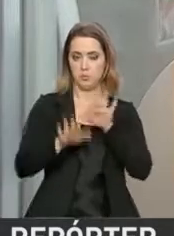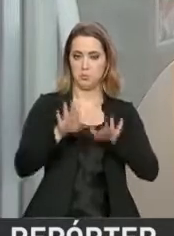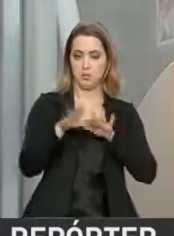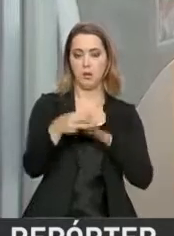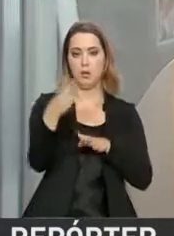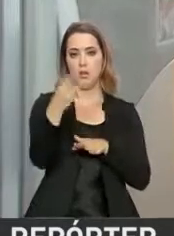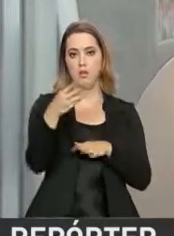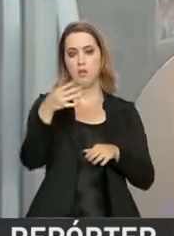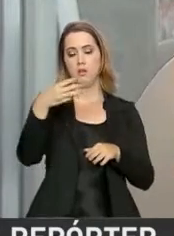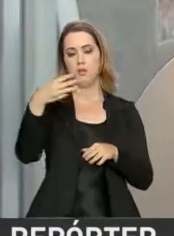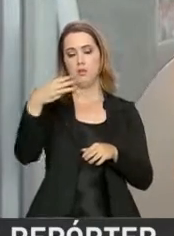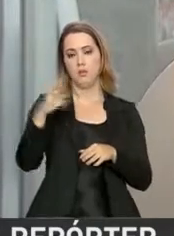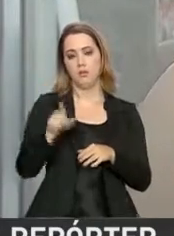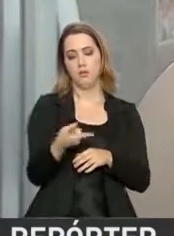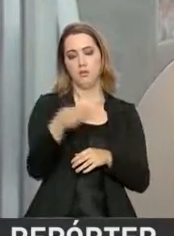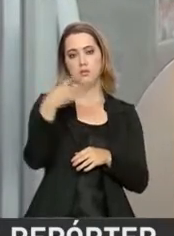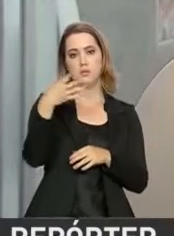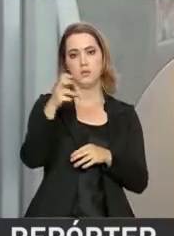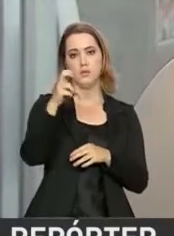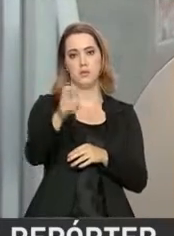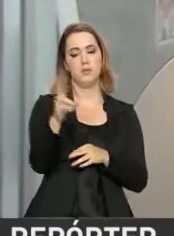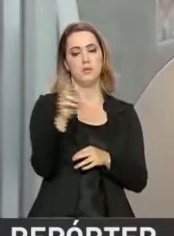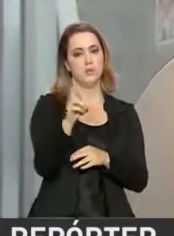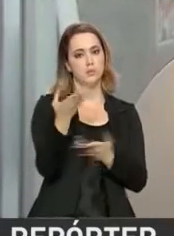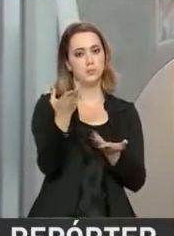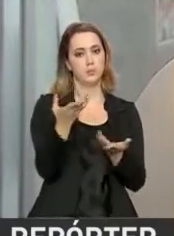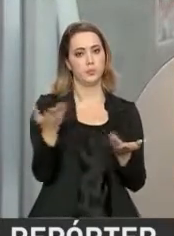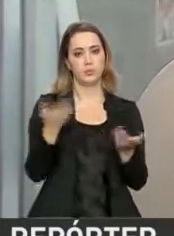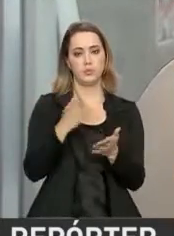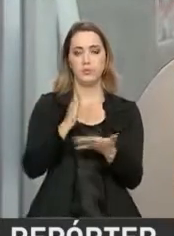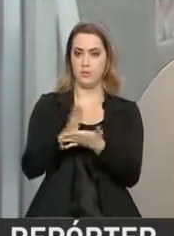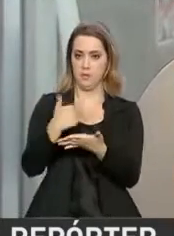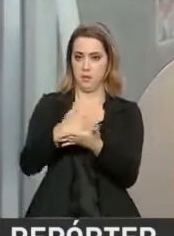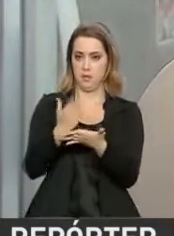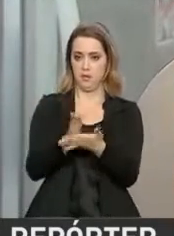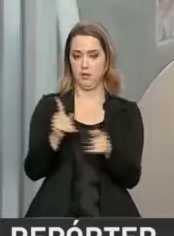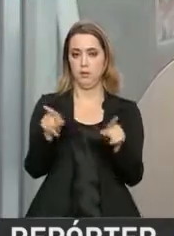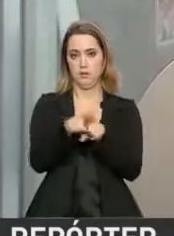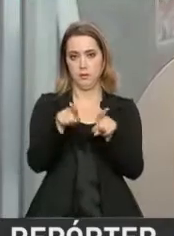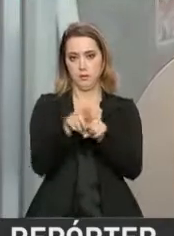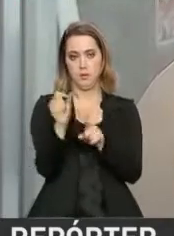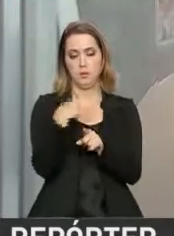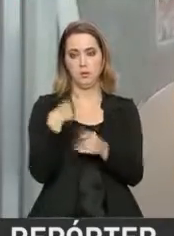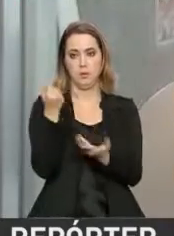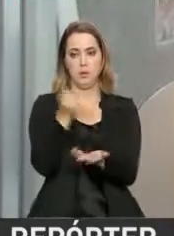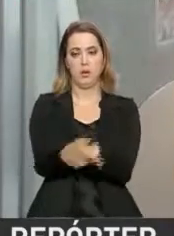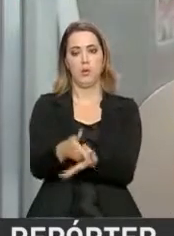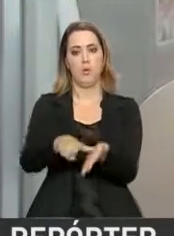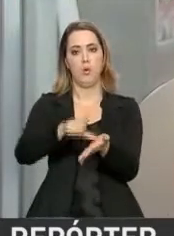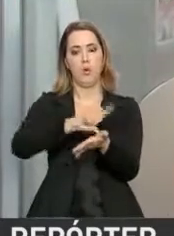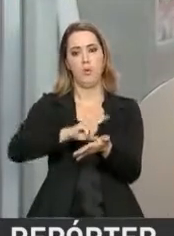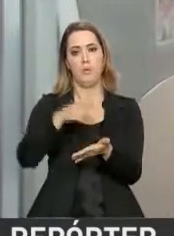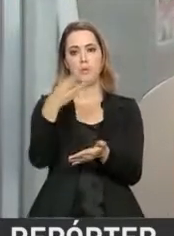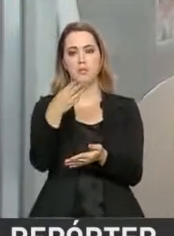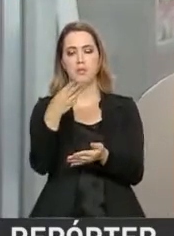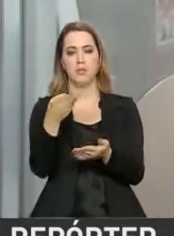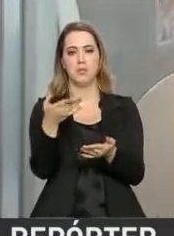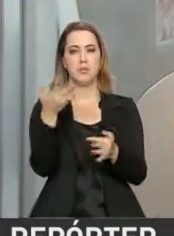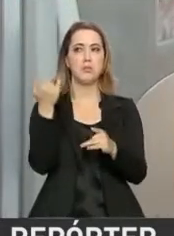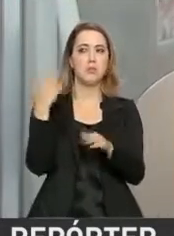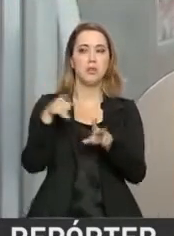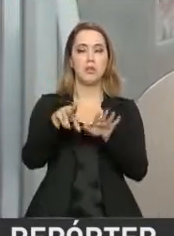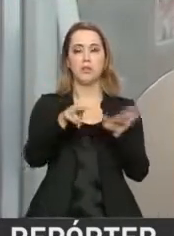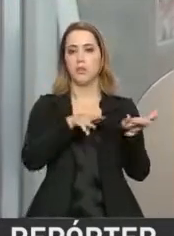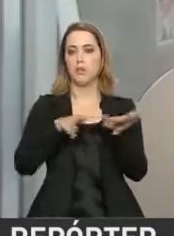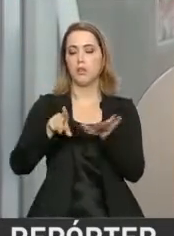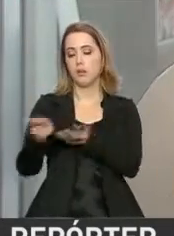de R$ 3,45, né? A batata também eu comprei há 3, 4 semanas atrás.